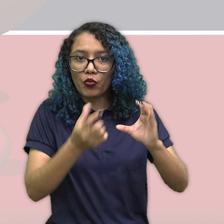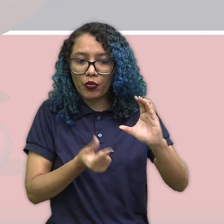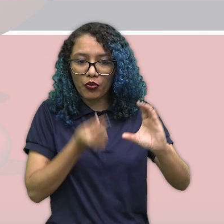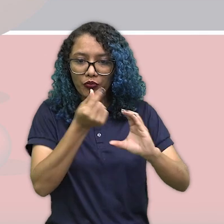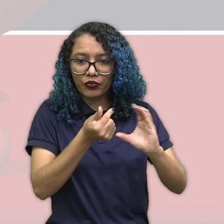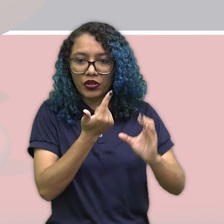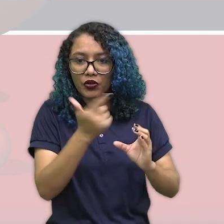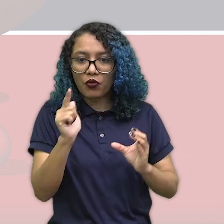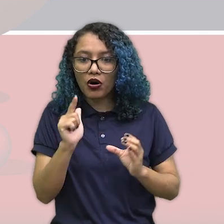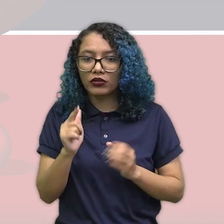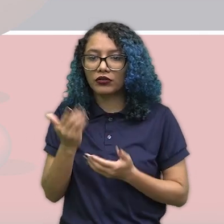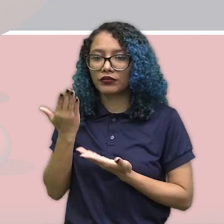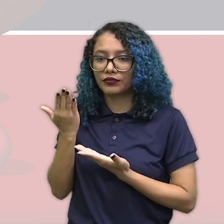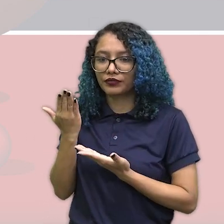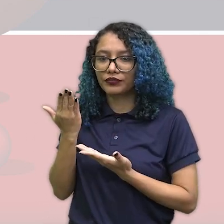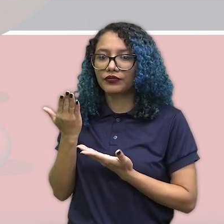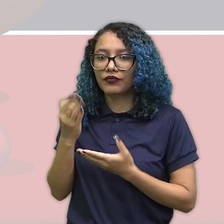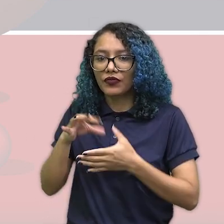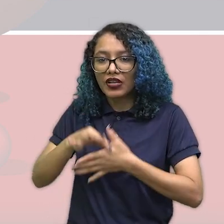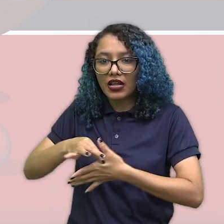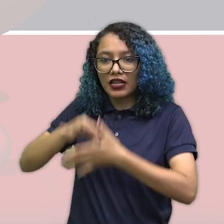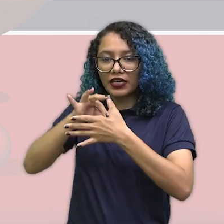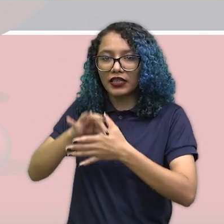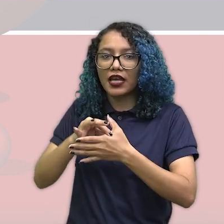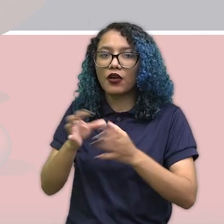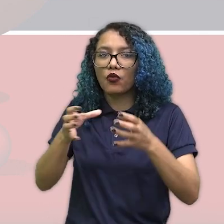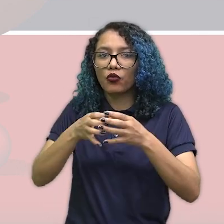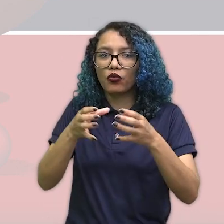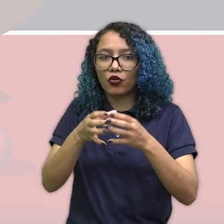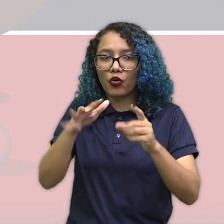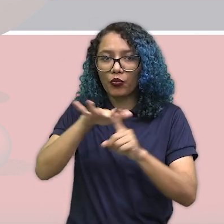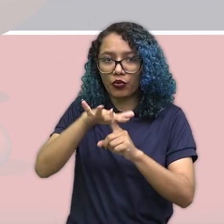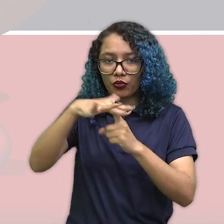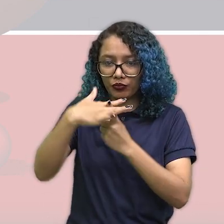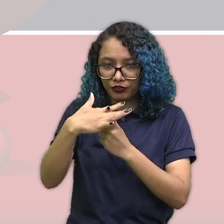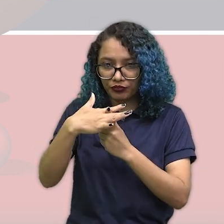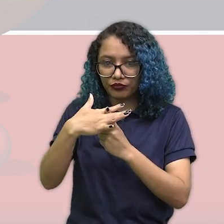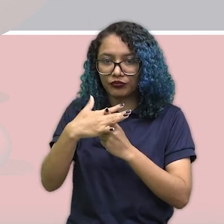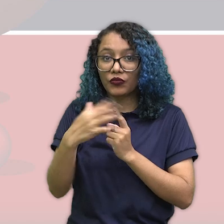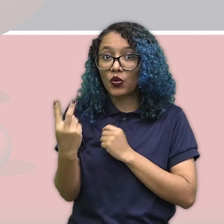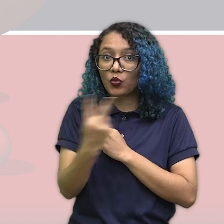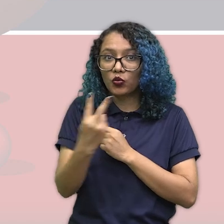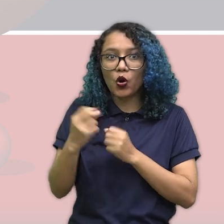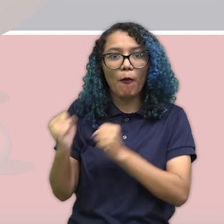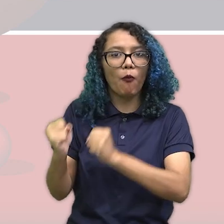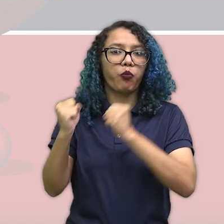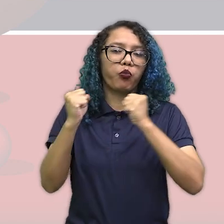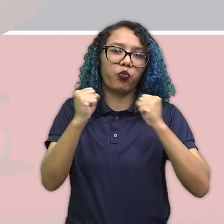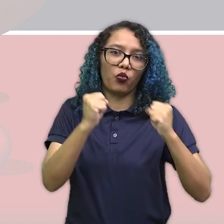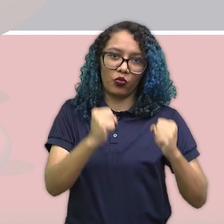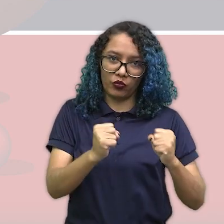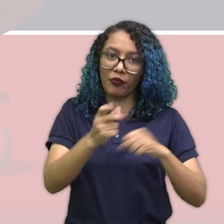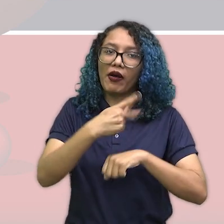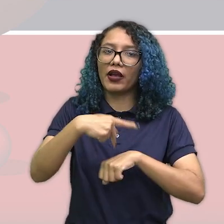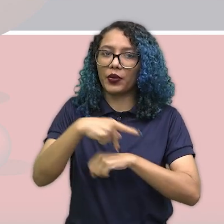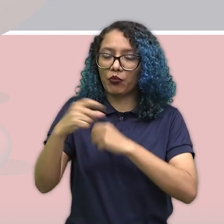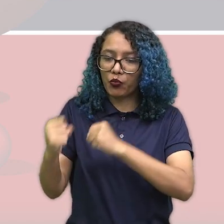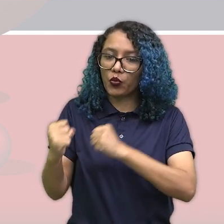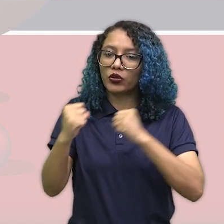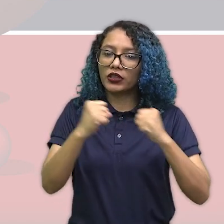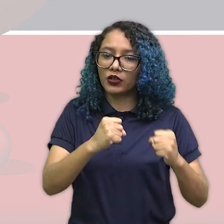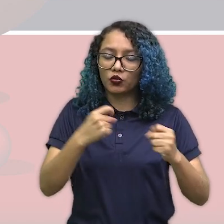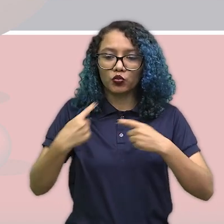União Soviética, que liderava aqui o bloco socialista. Eram duas grandes superpotências que, como eu já falei para